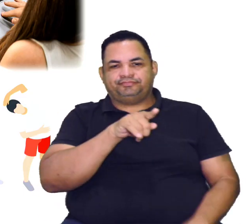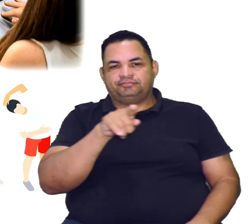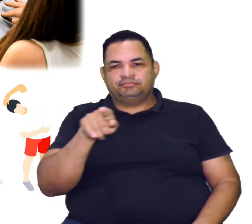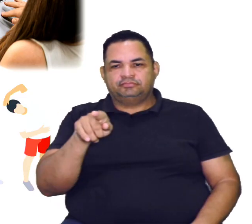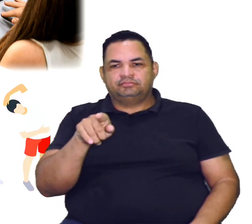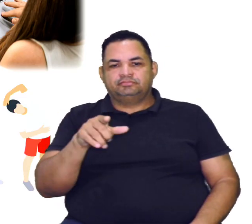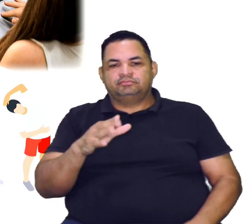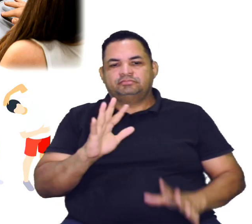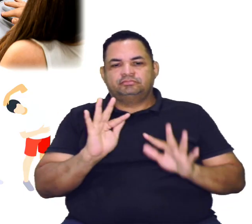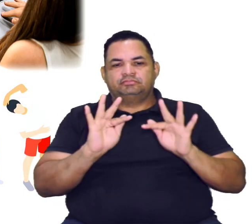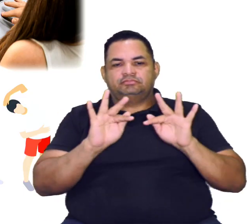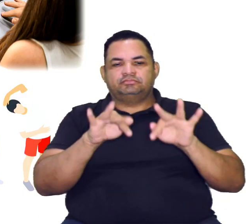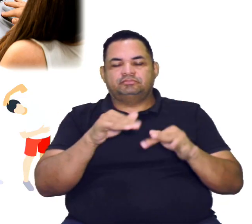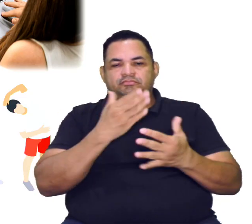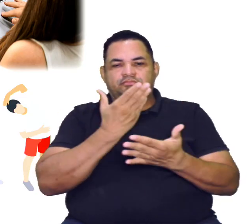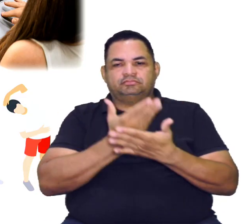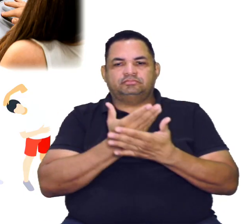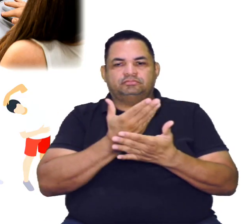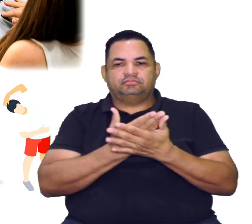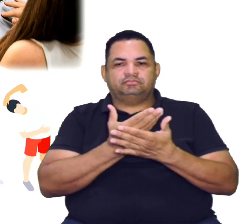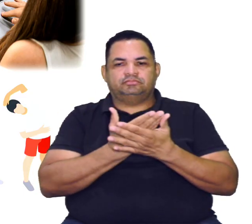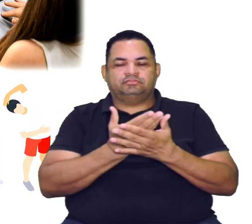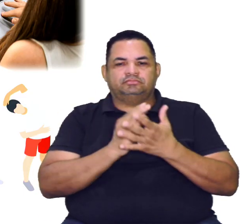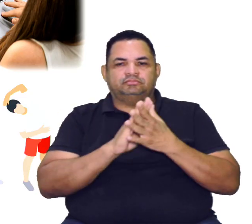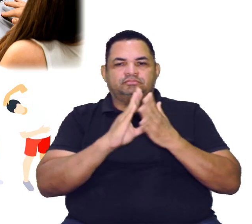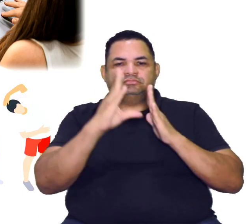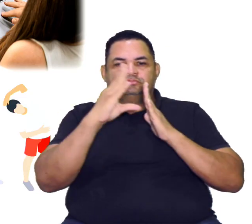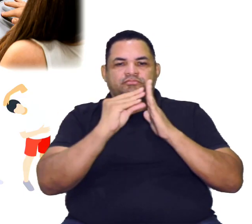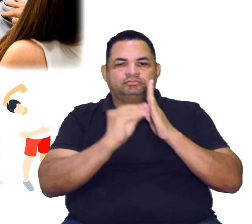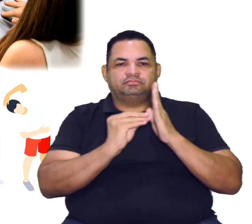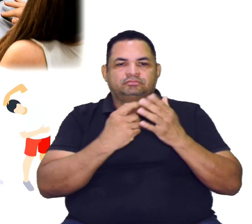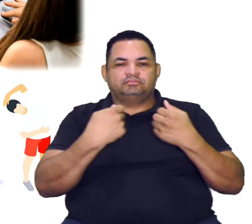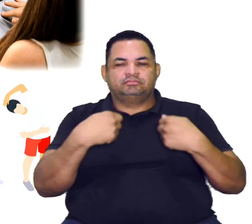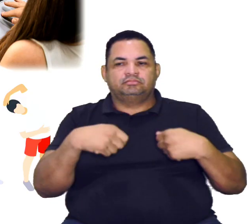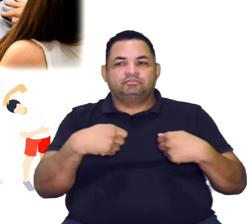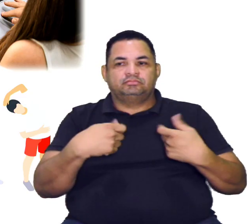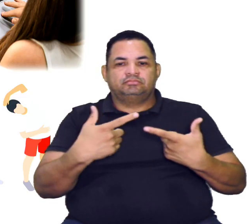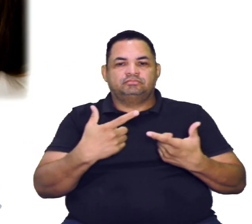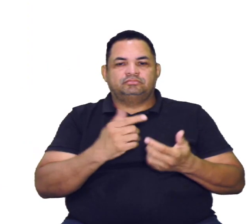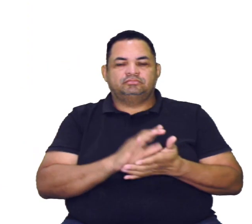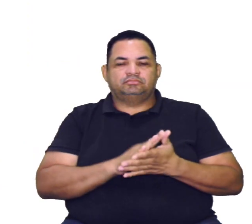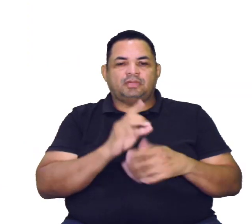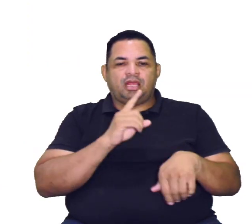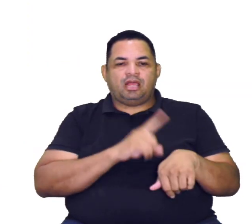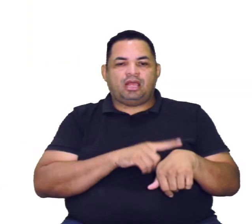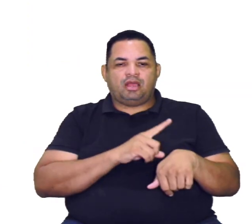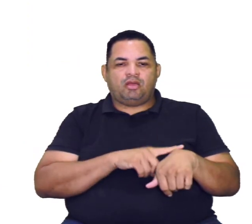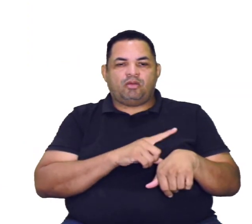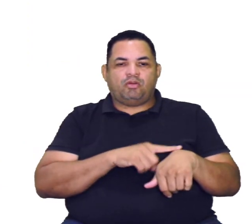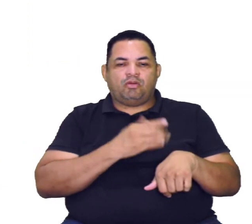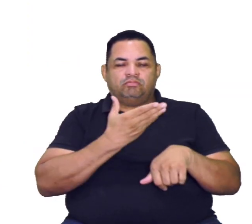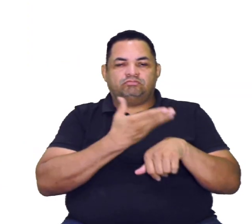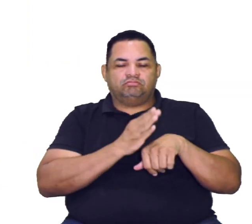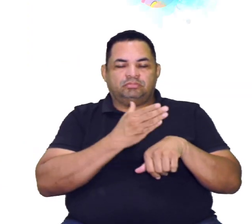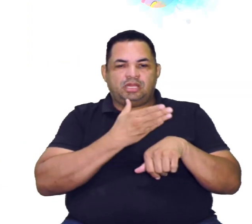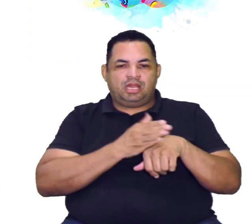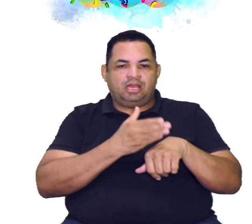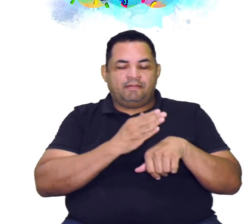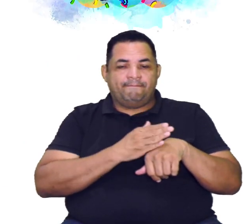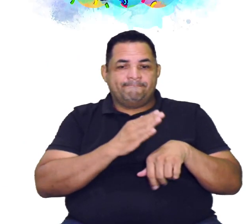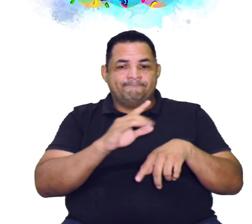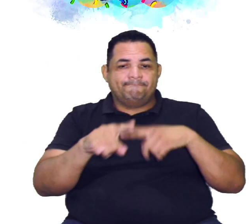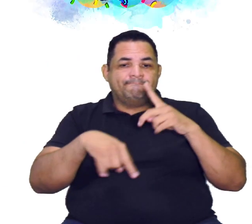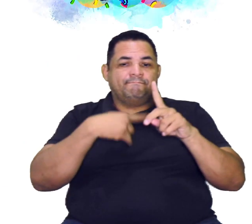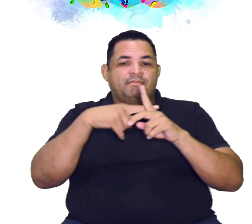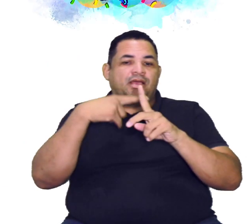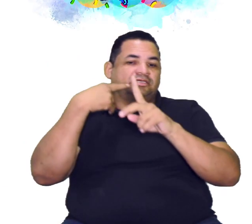ainda, a gente encerra aqui essa parte de conteúdo, só que a gente encerra com o nosso momento exercite-se